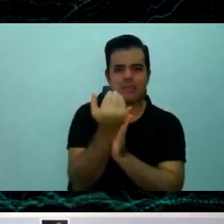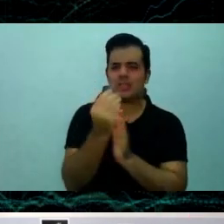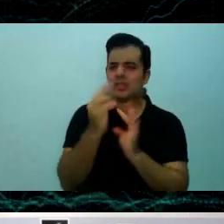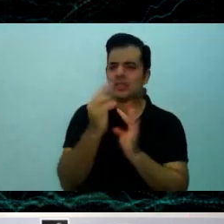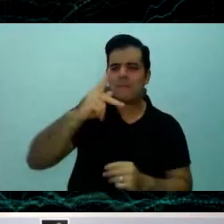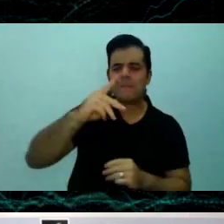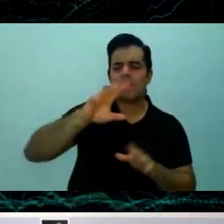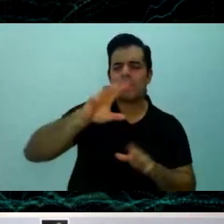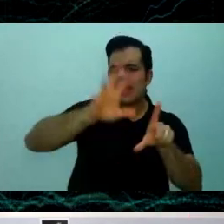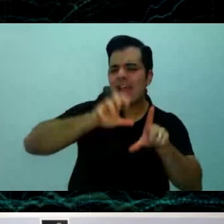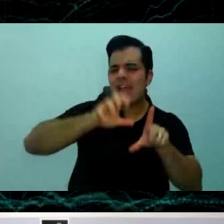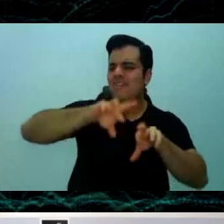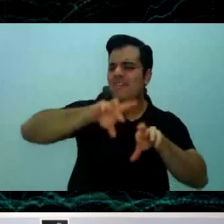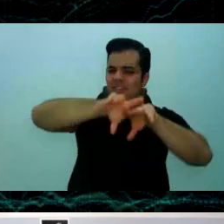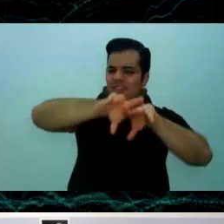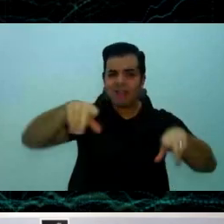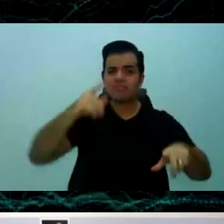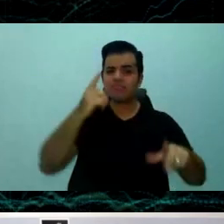Então,